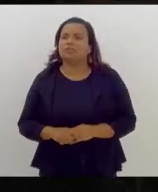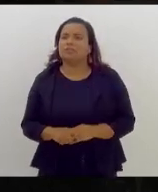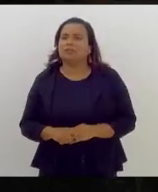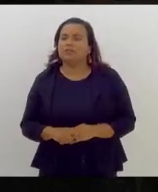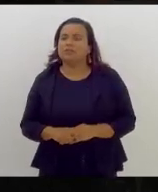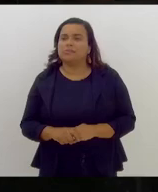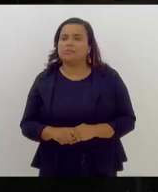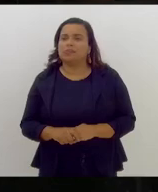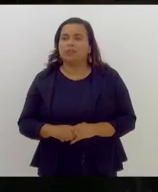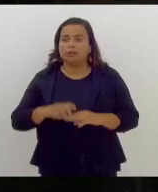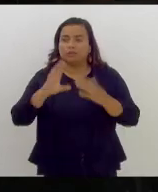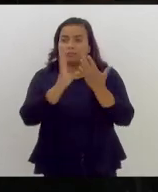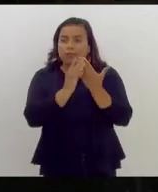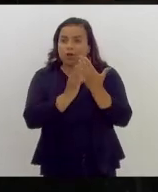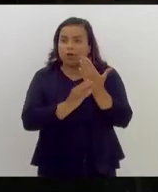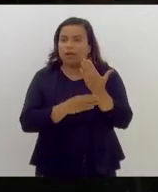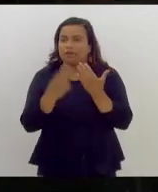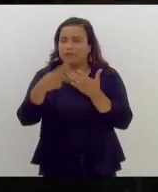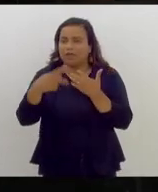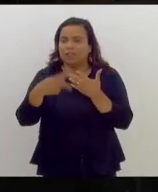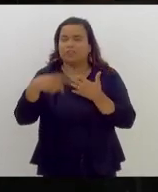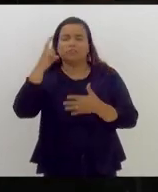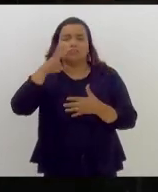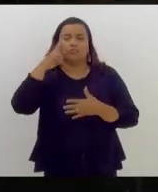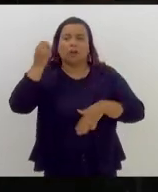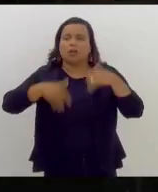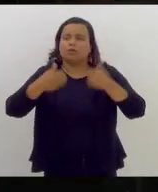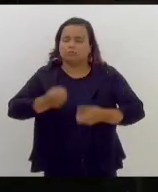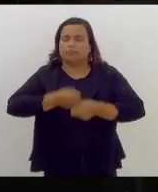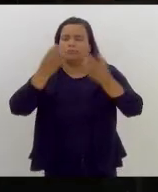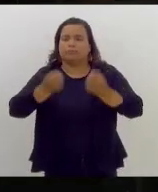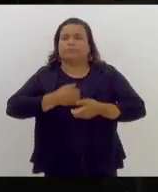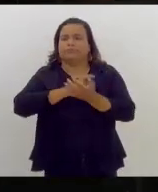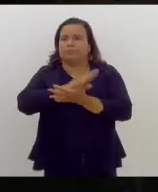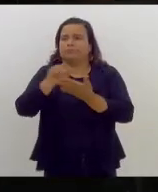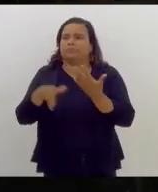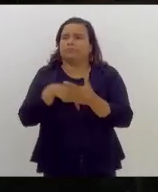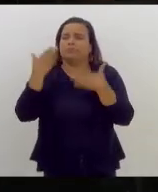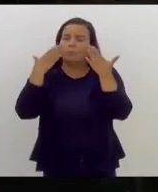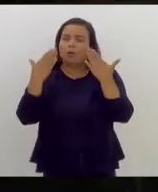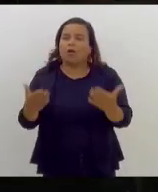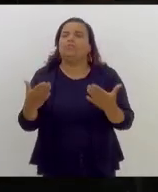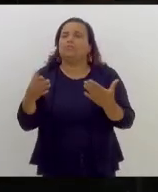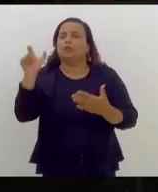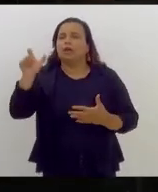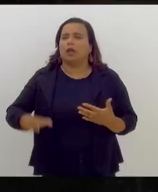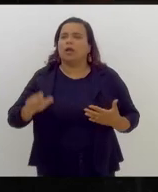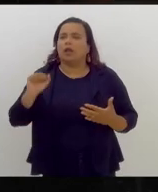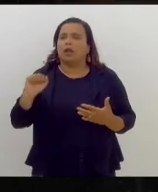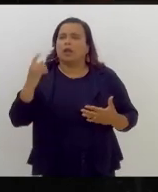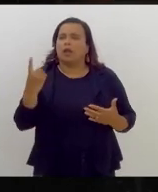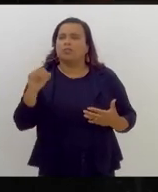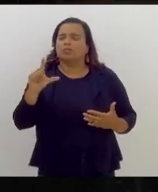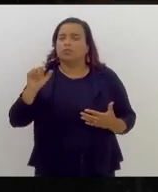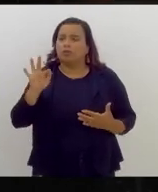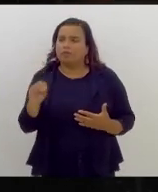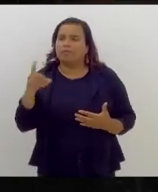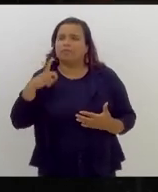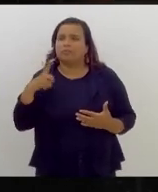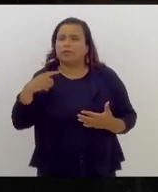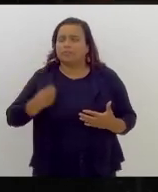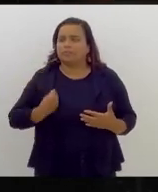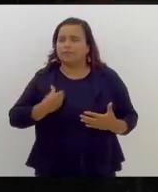uma biografia inspiradora, que demonstra o que o Adolfo Conde tem sido na